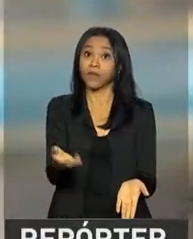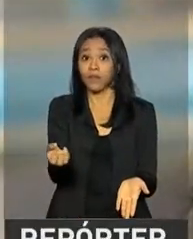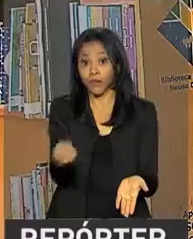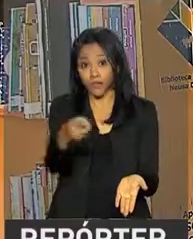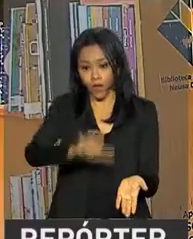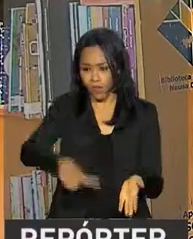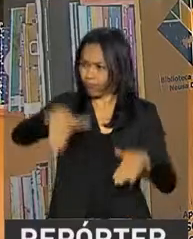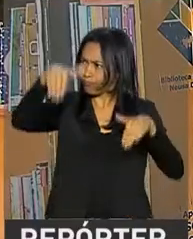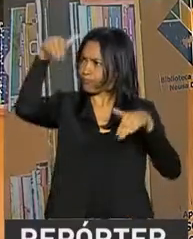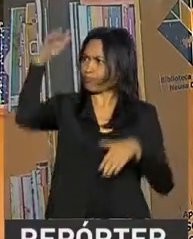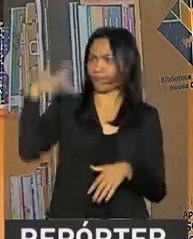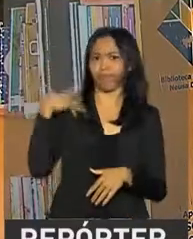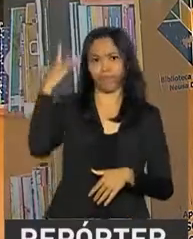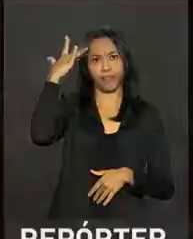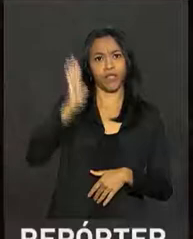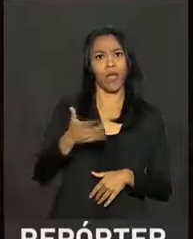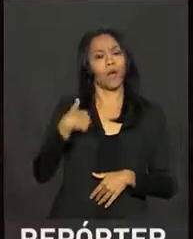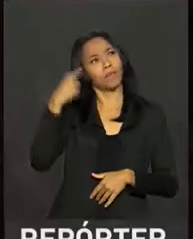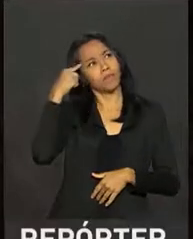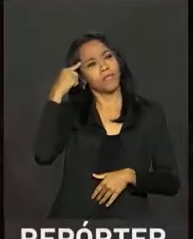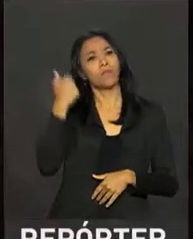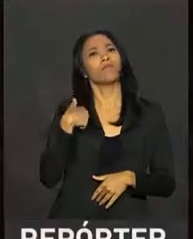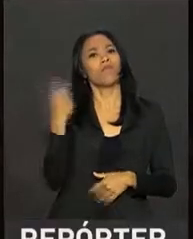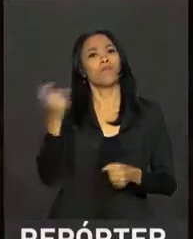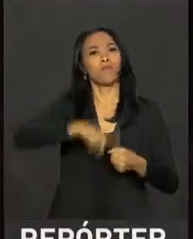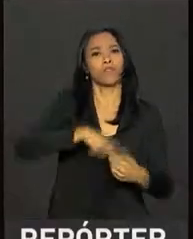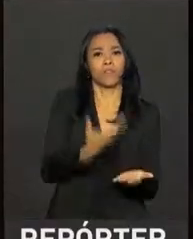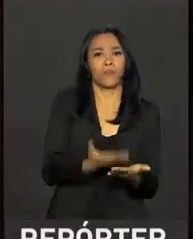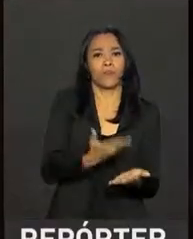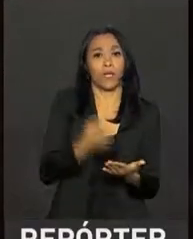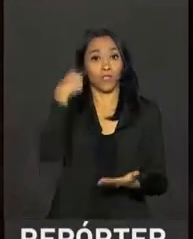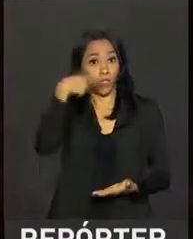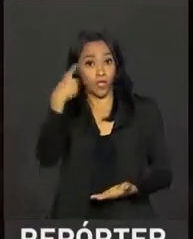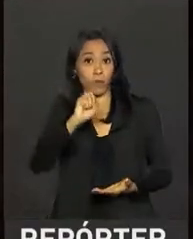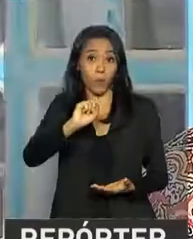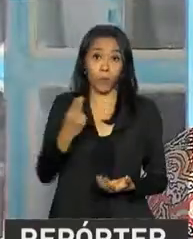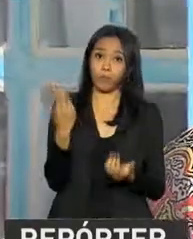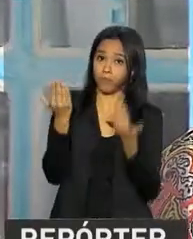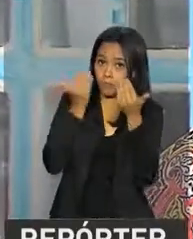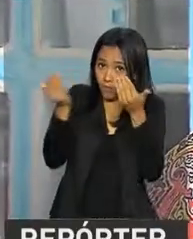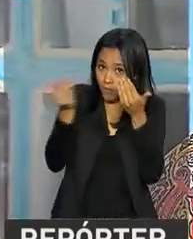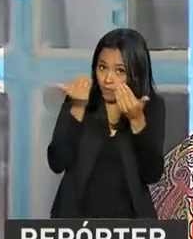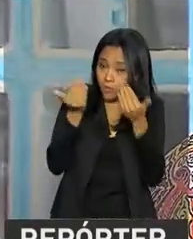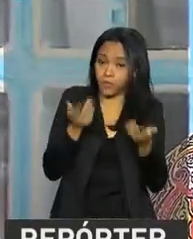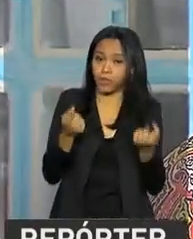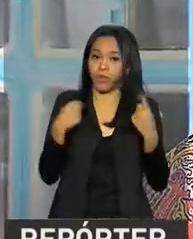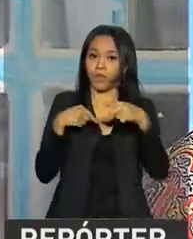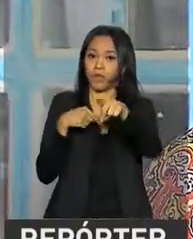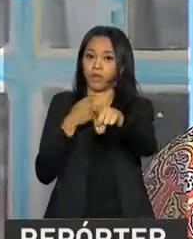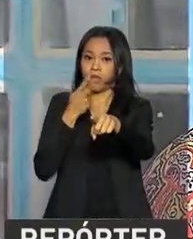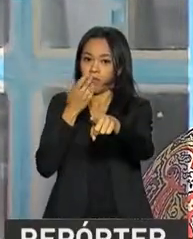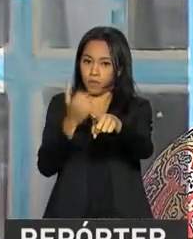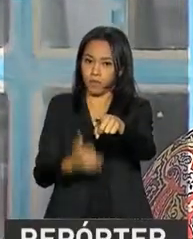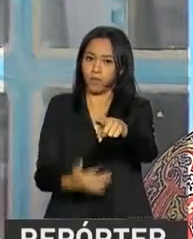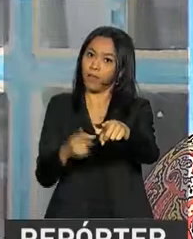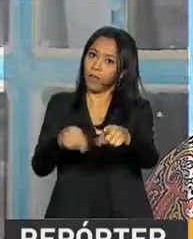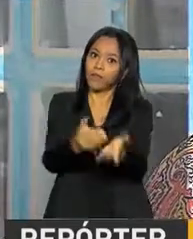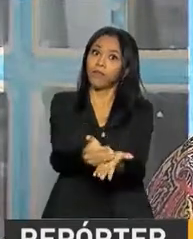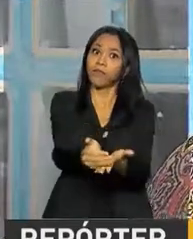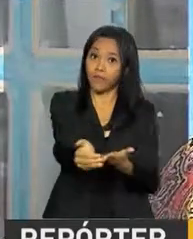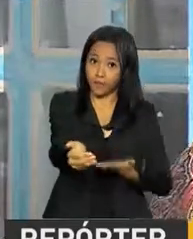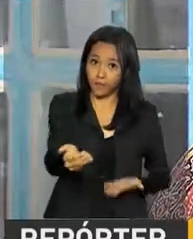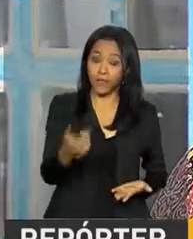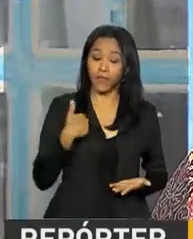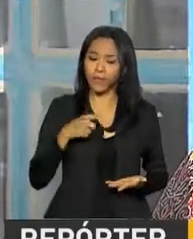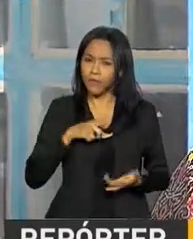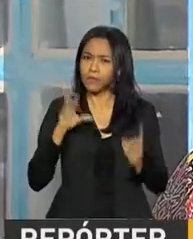crescidas decidiu se reinventar que estudar direito ou psicologia é um recomeço e eu tenho